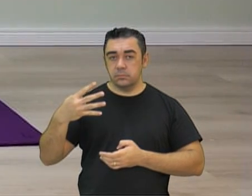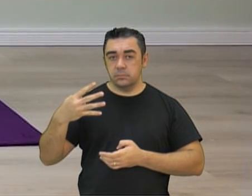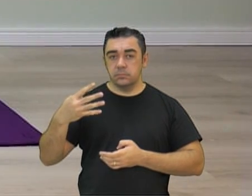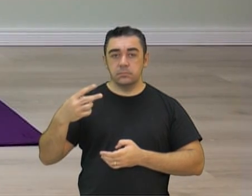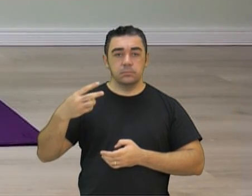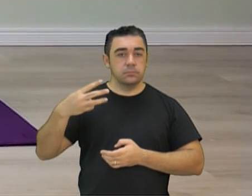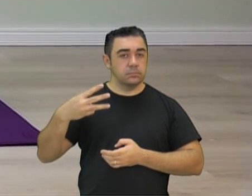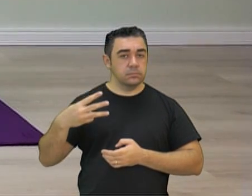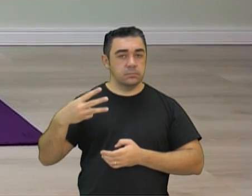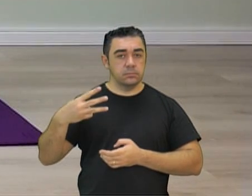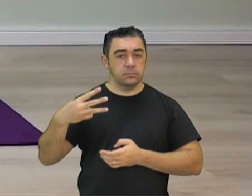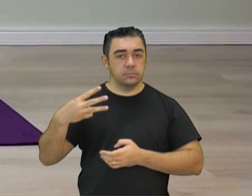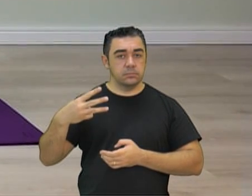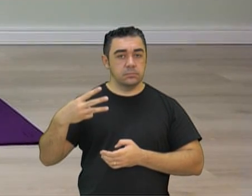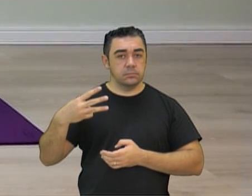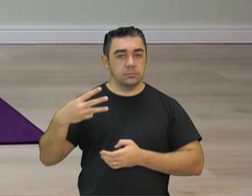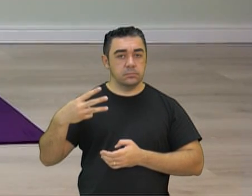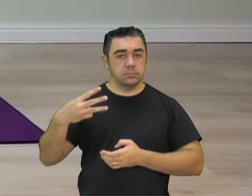4,